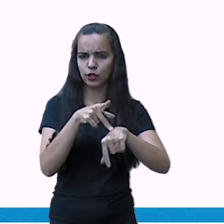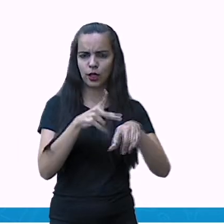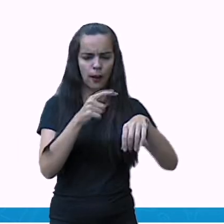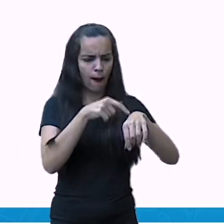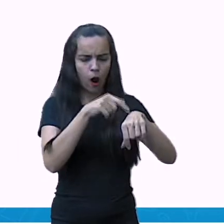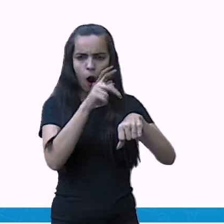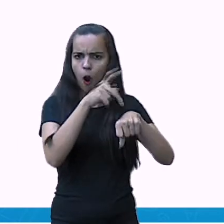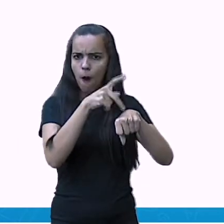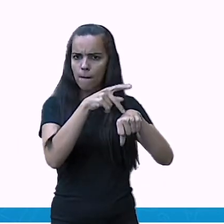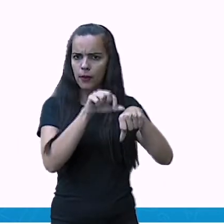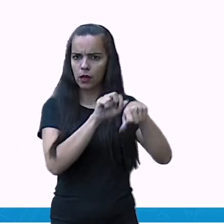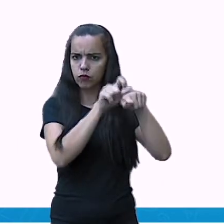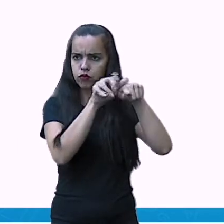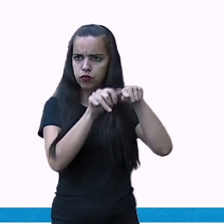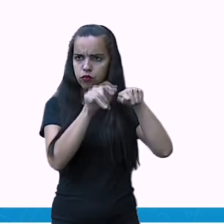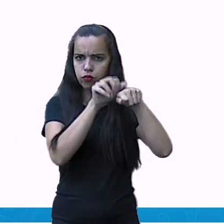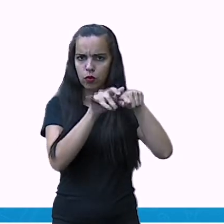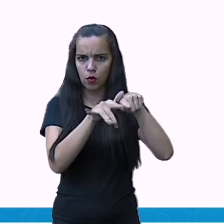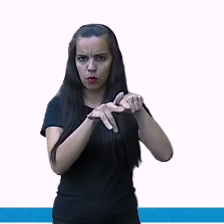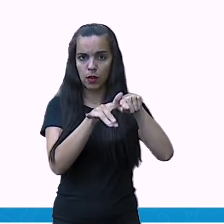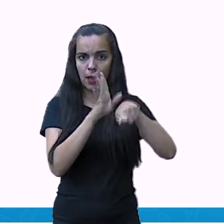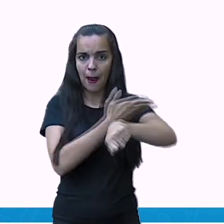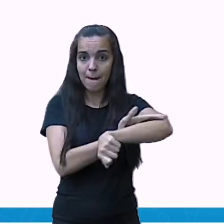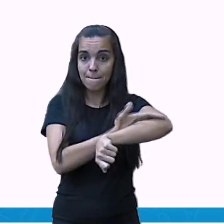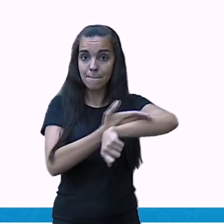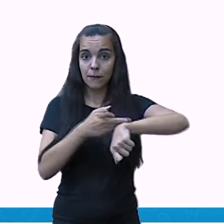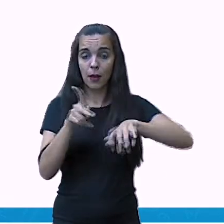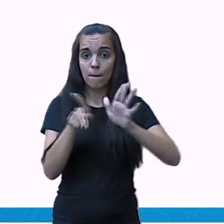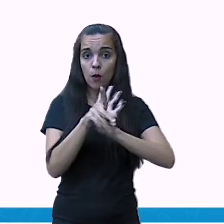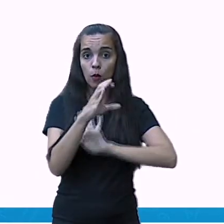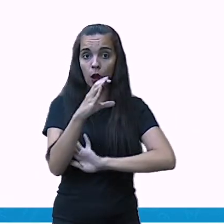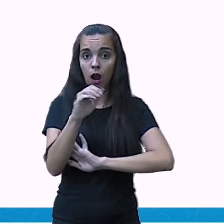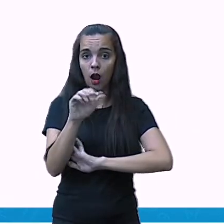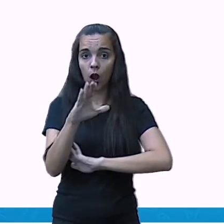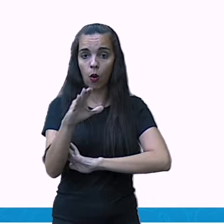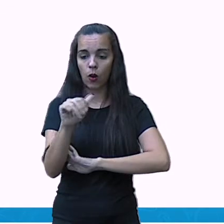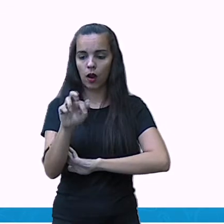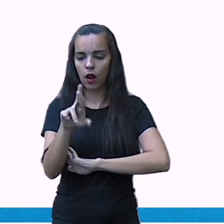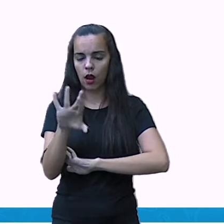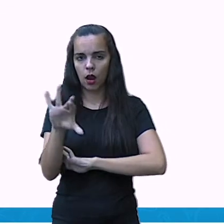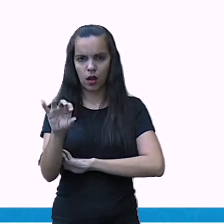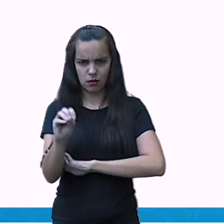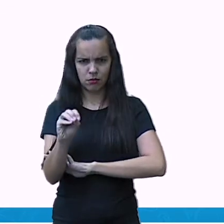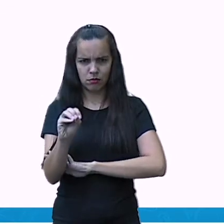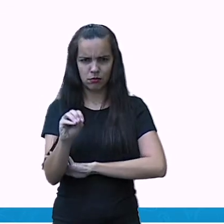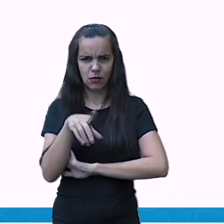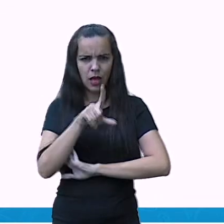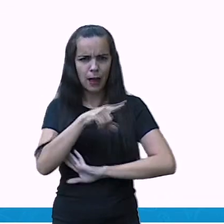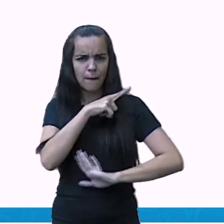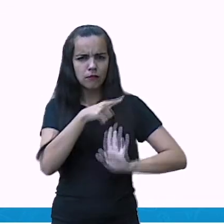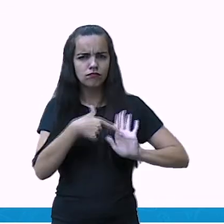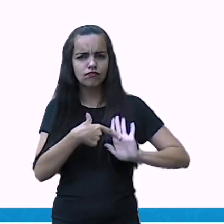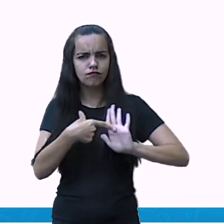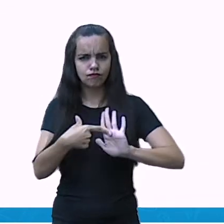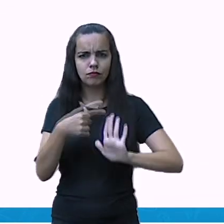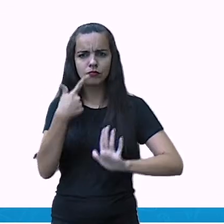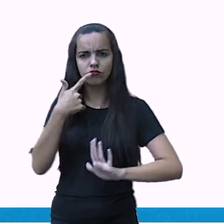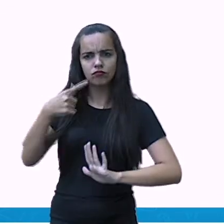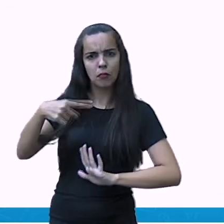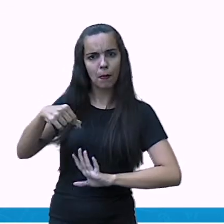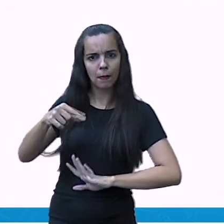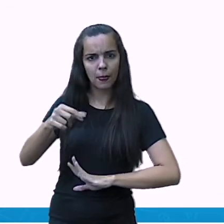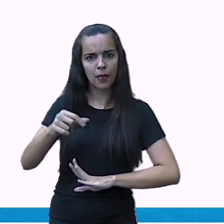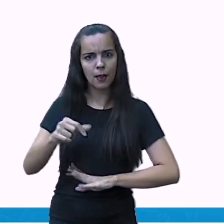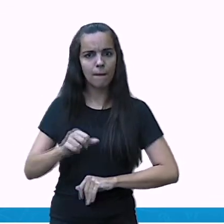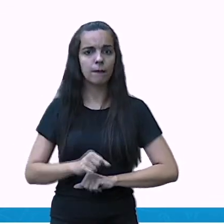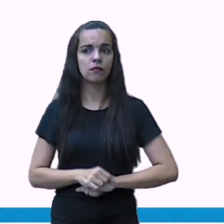como o calcário, que é de cor branca. Por isso que ele recebe esse nome. Tá certo? Observe